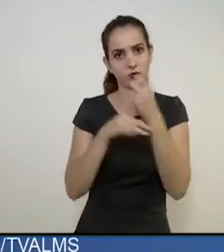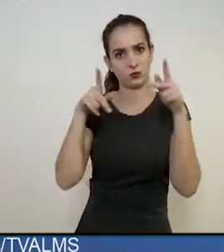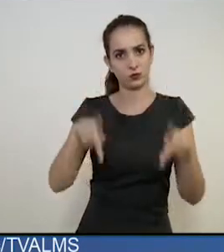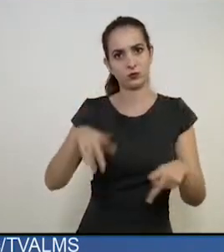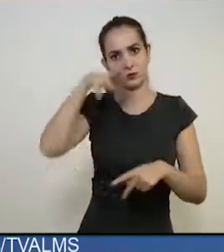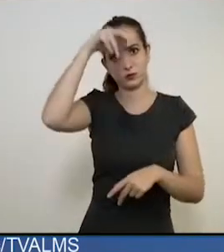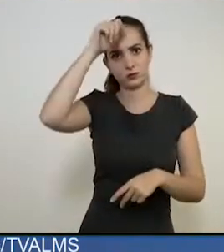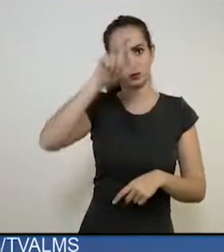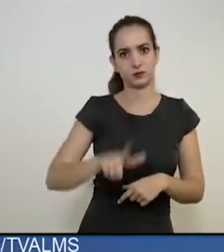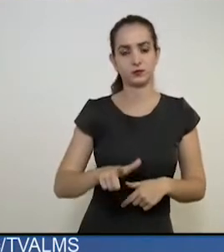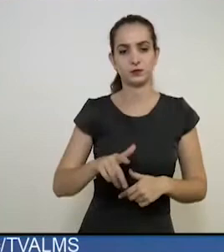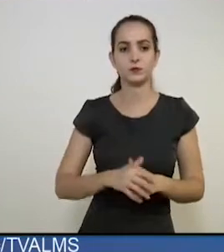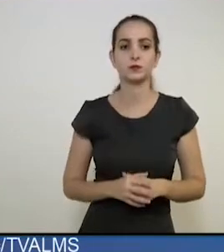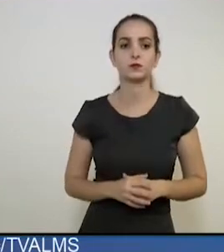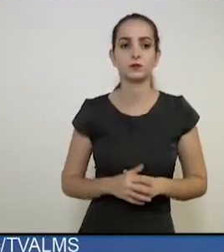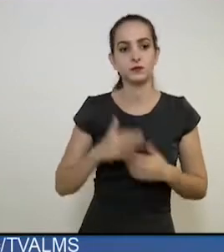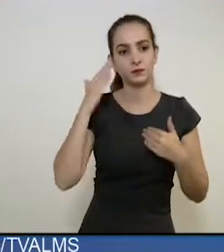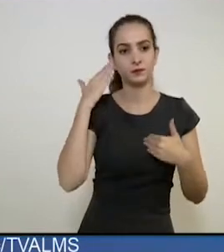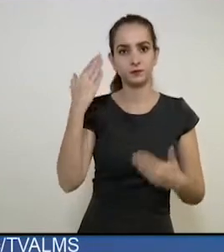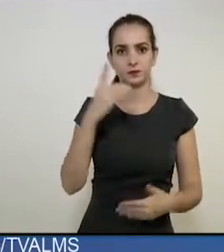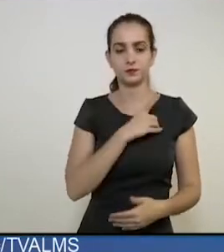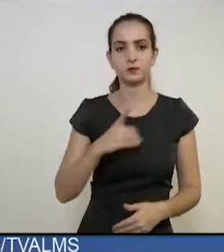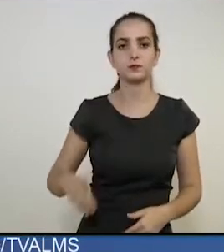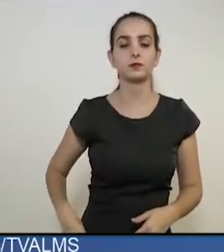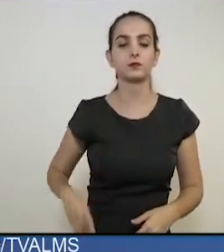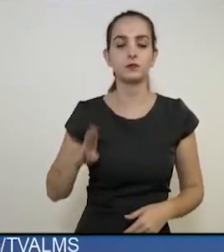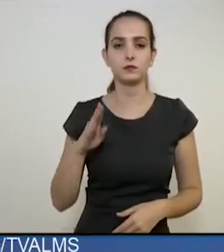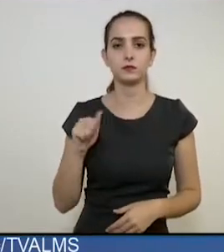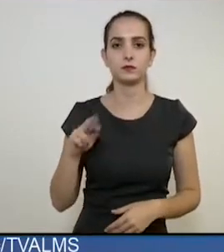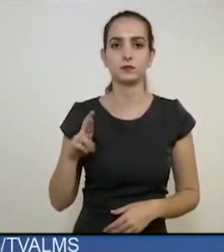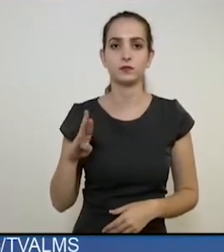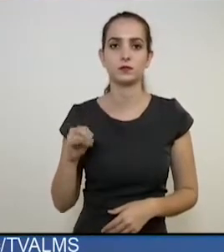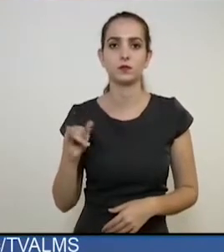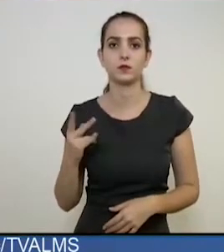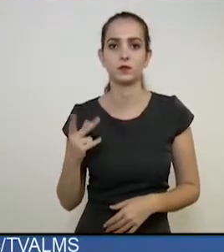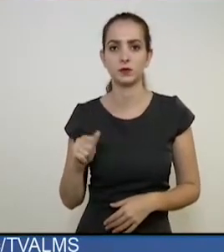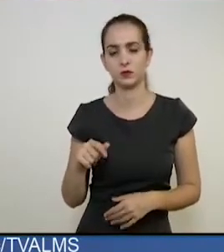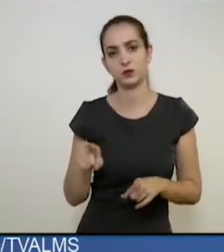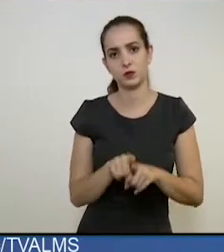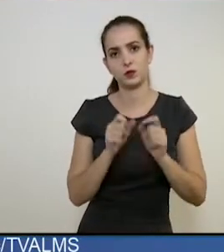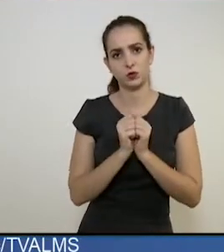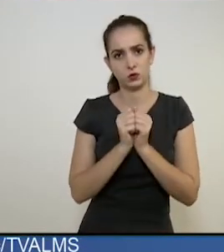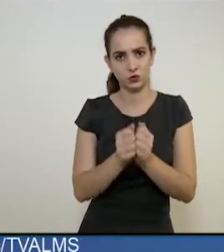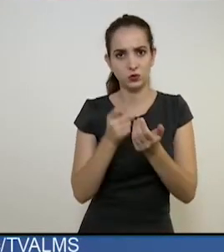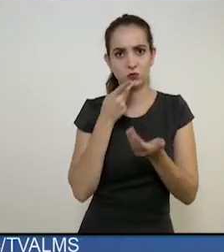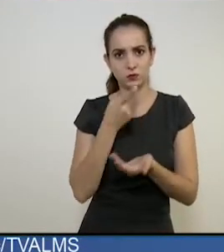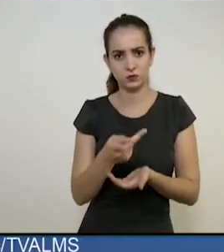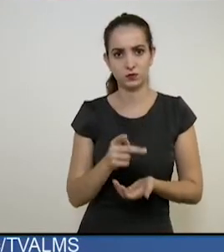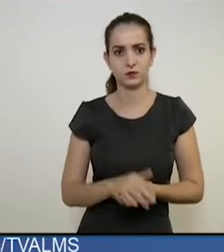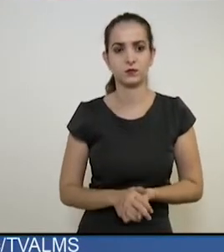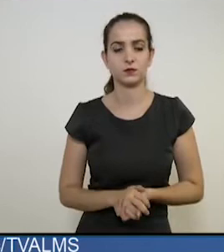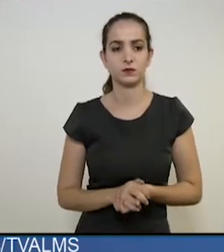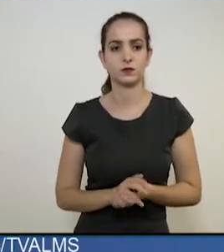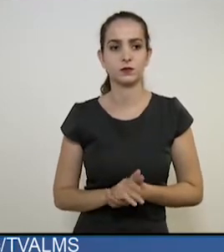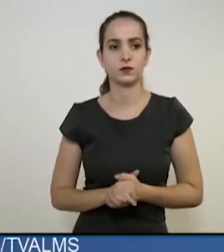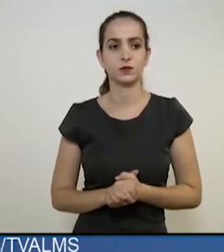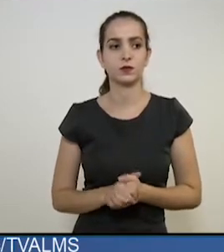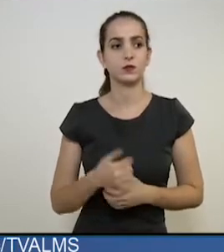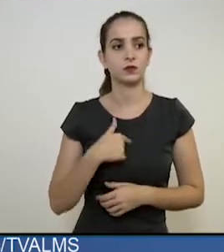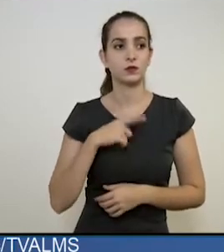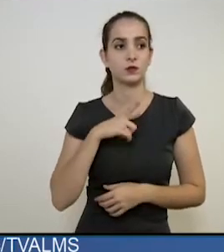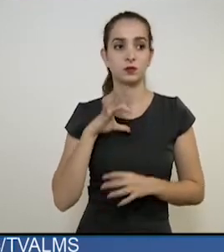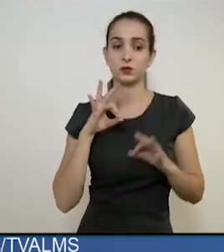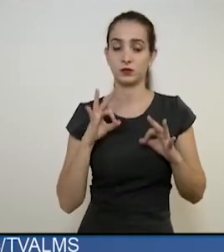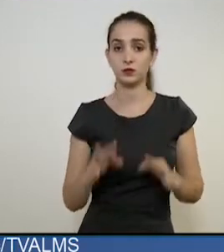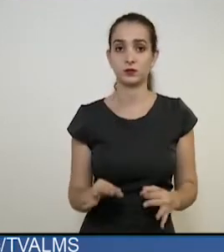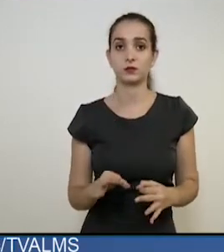do Sul. Obrigada, deputado Barbosinha. Também incorporo o seu aparte. E tenho